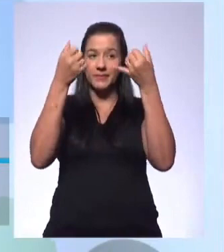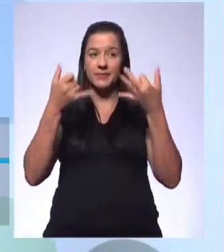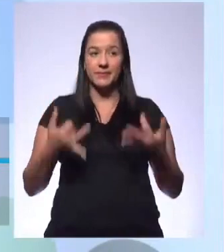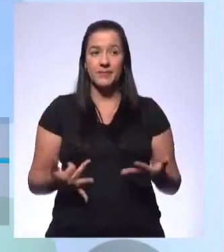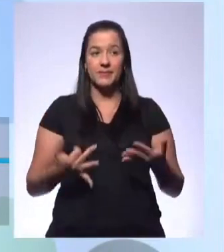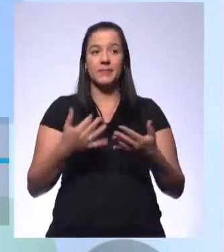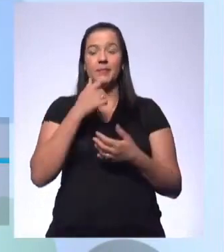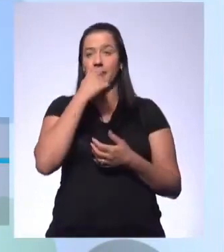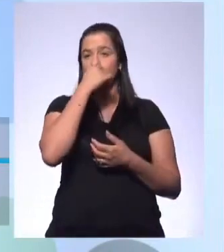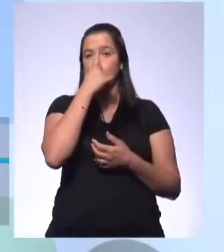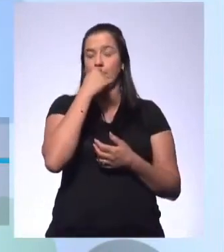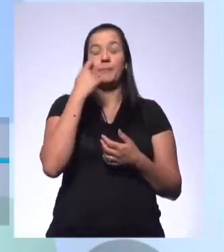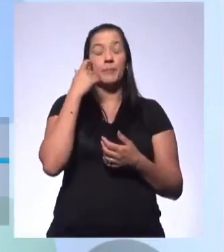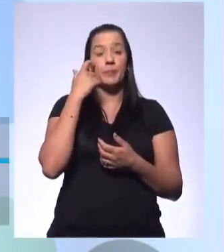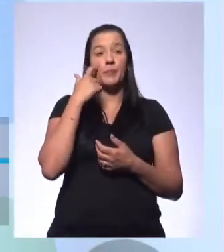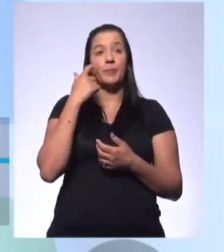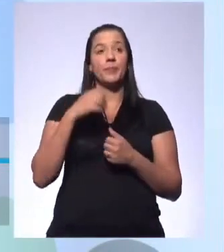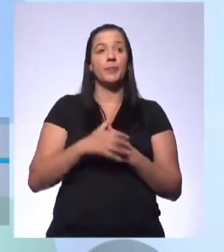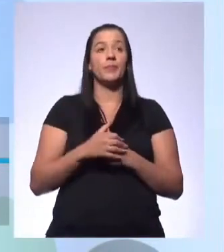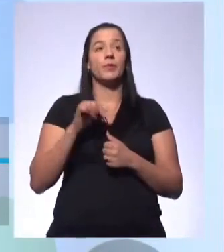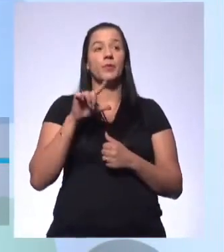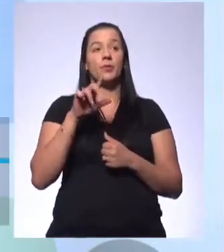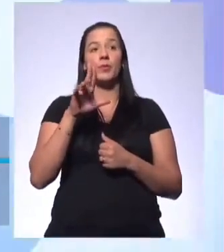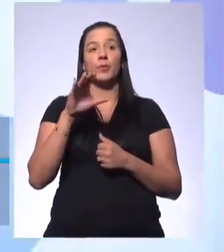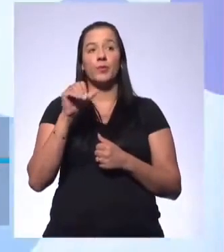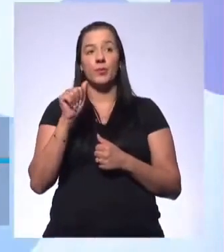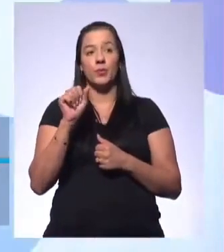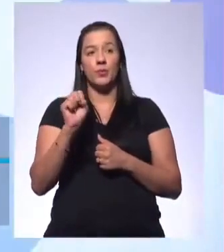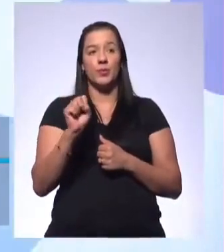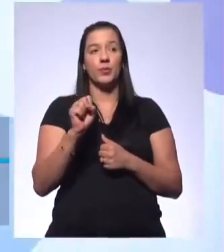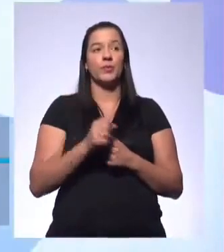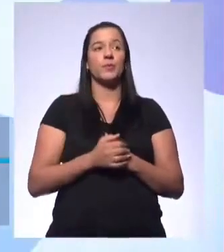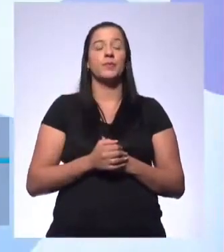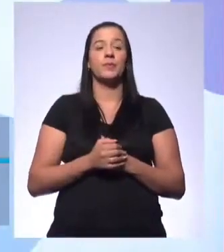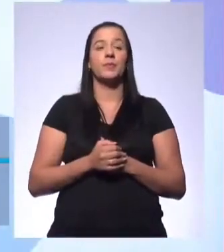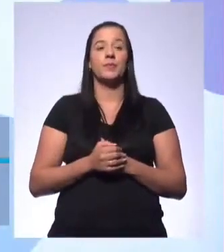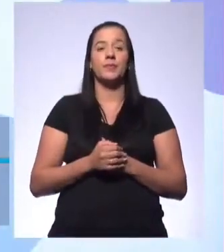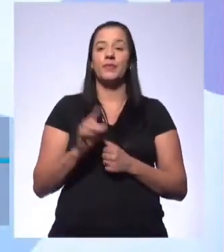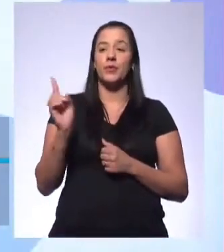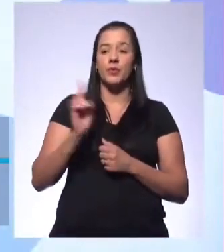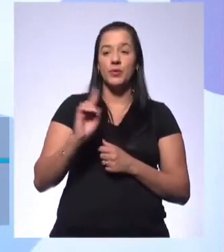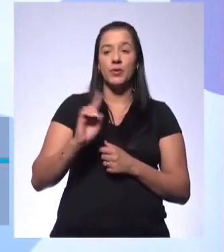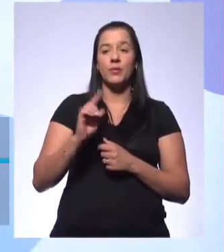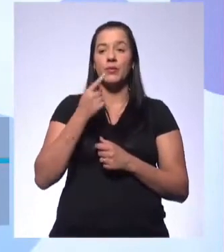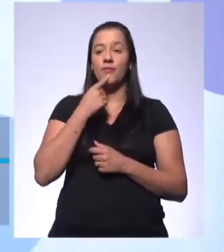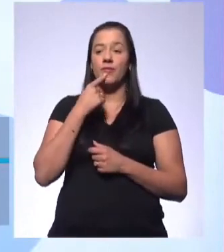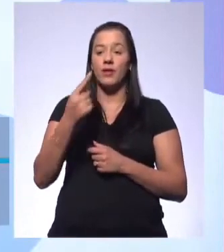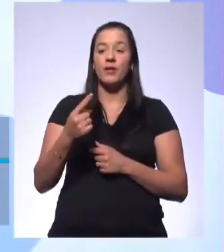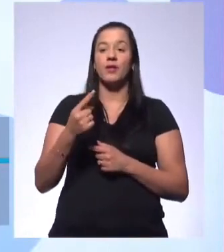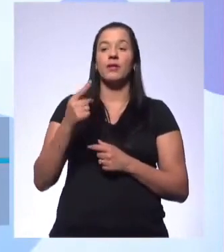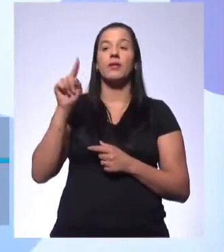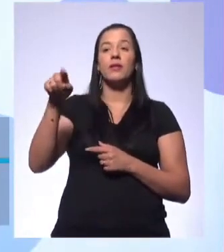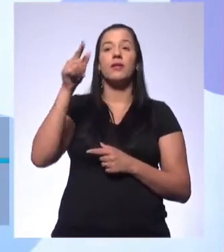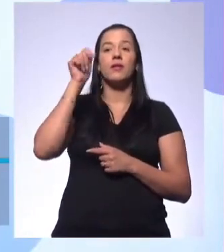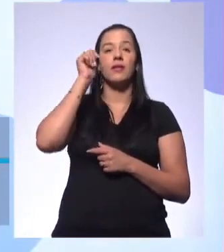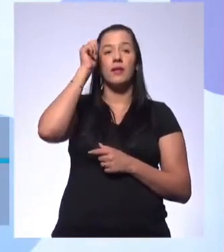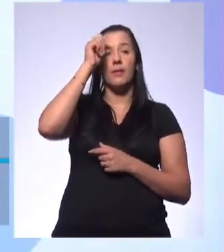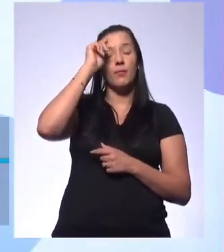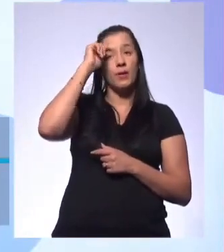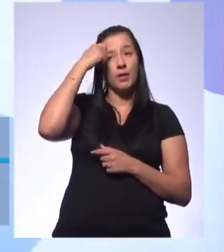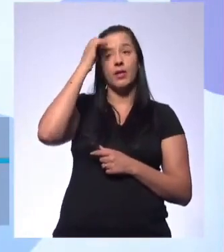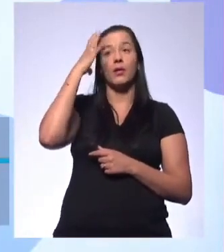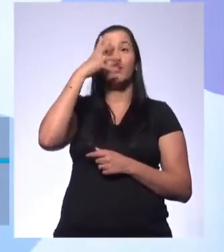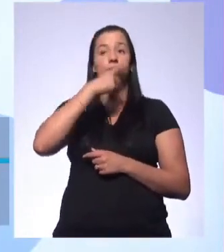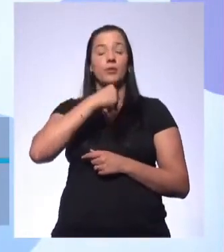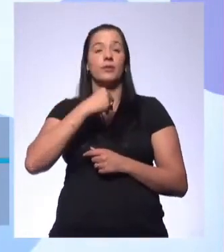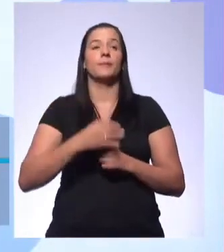não perdessem o fio da Ah, o meada. Lucas respondeu, olha, sim, Ah, muito que interromper, pode professora. O falar. Lucas disse, não, pois está falando da formosura da mulher negra. Sim,